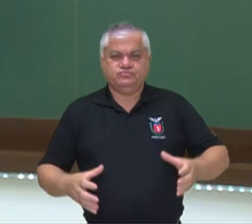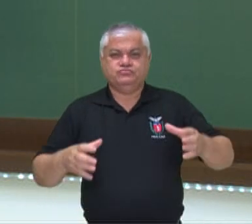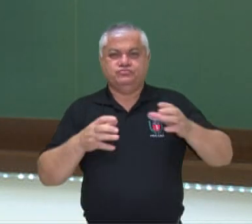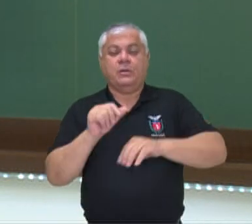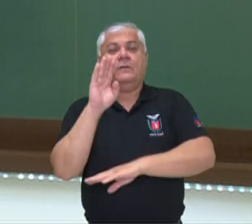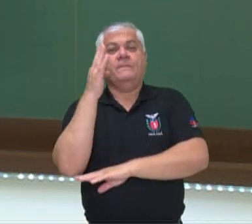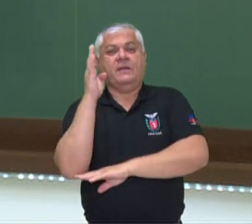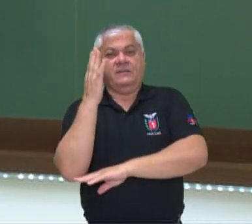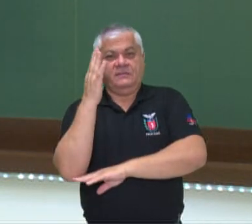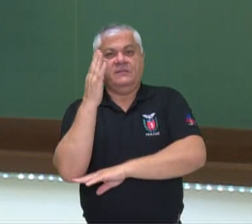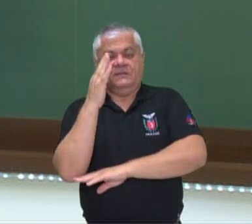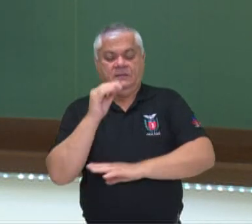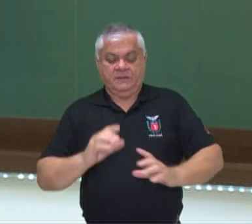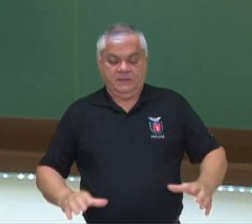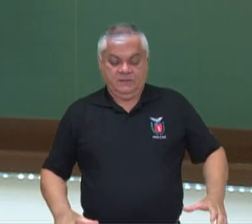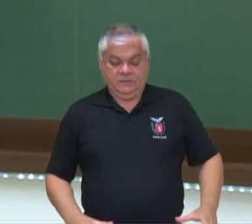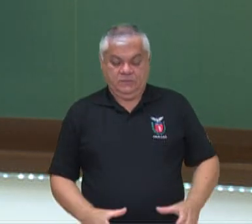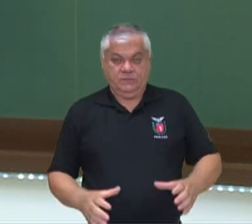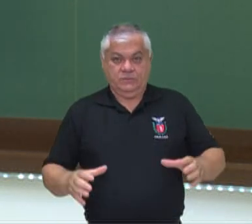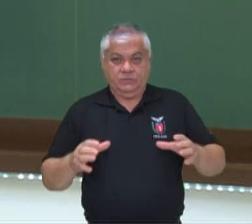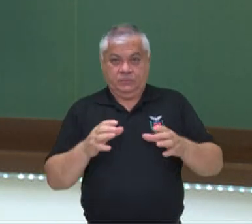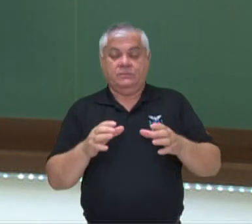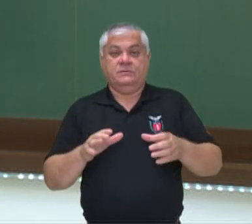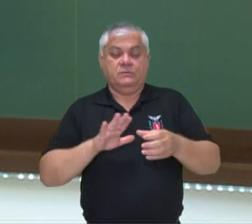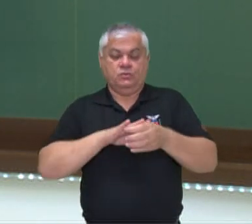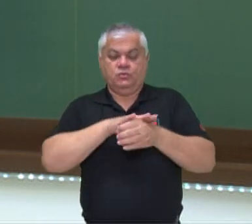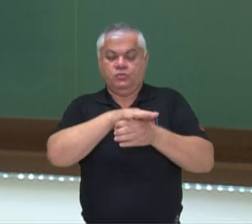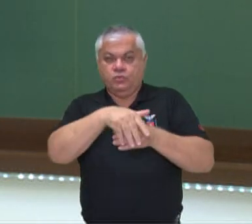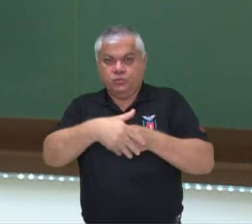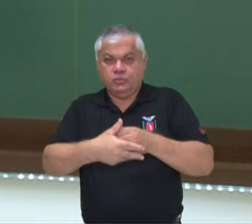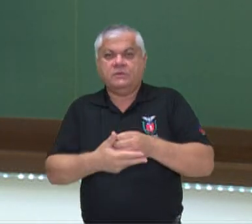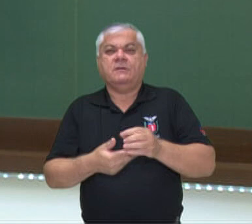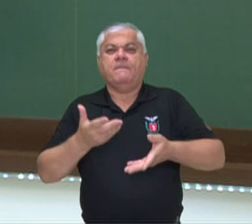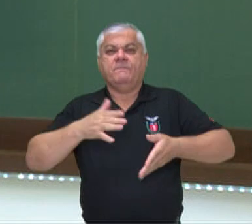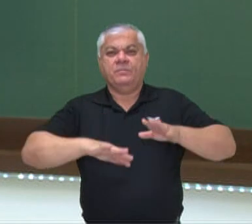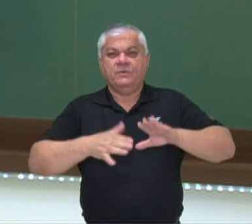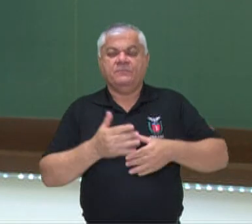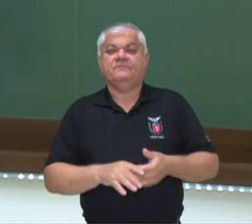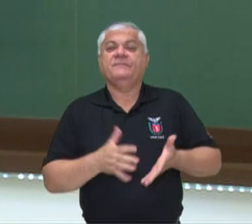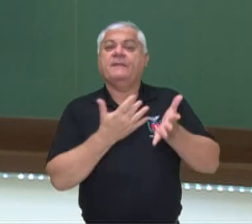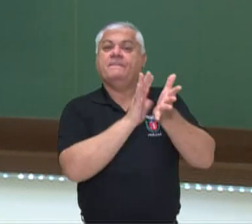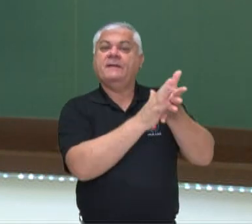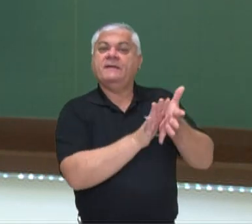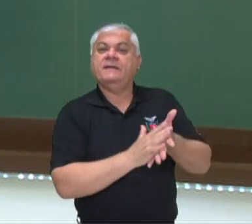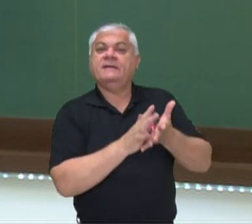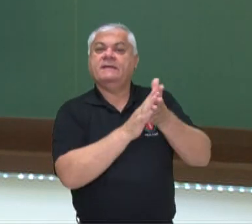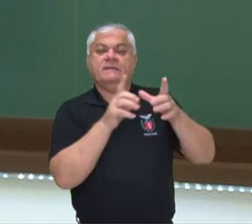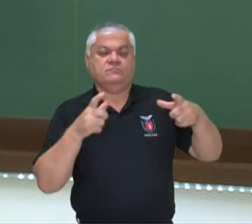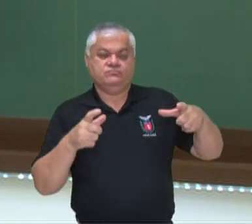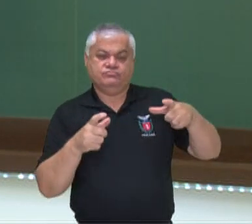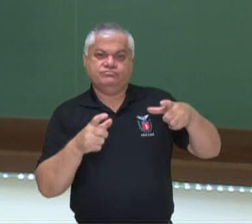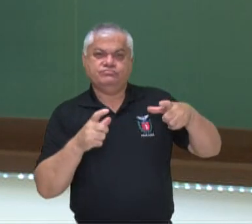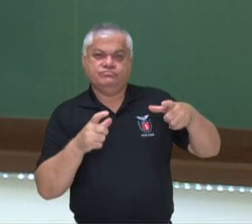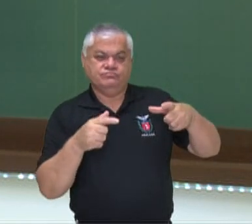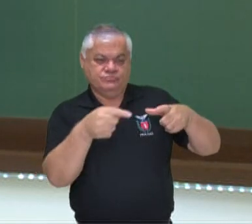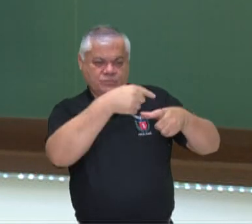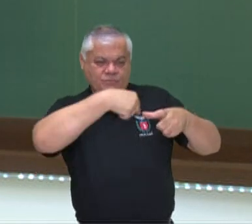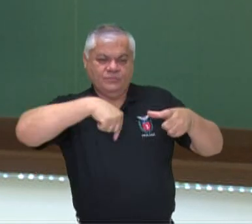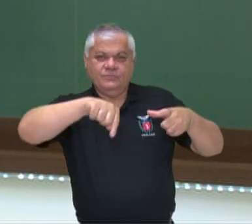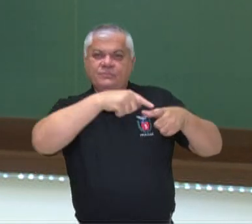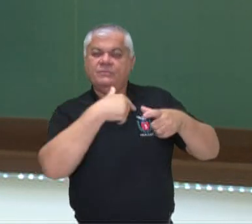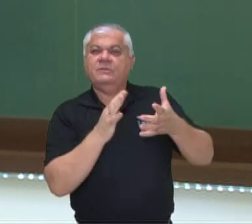madeira, um tambor mais rústico, certo? O pandeiro, a história dele é